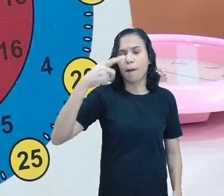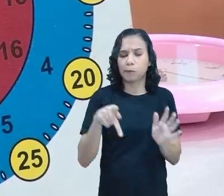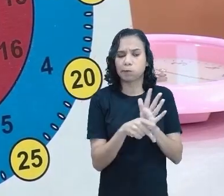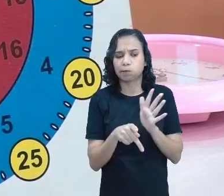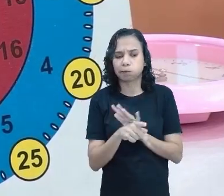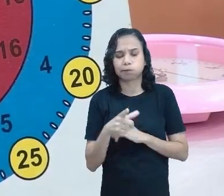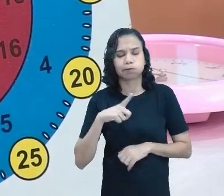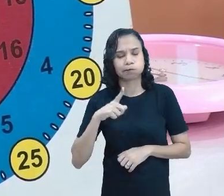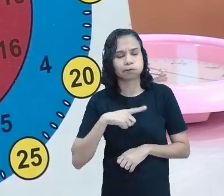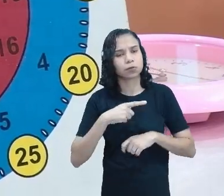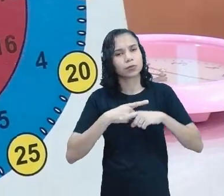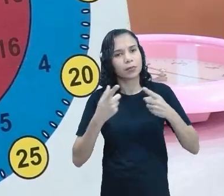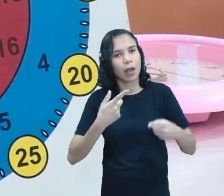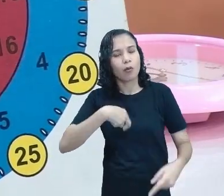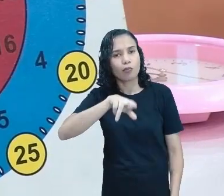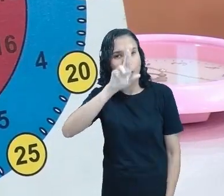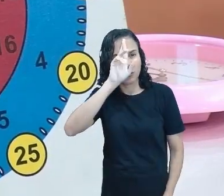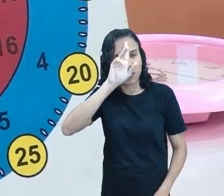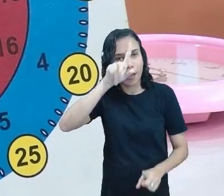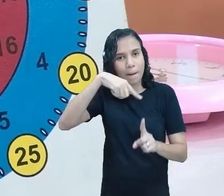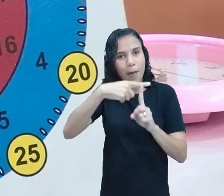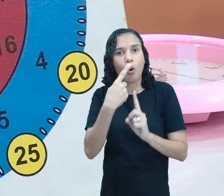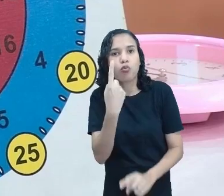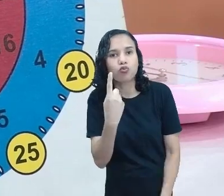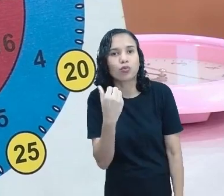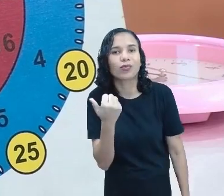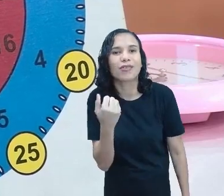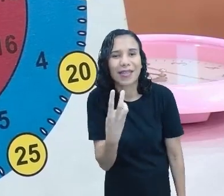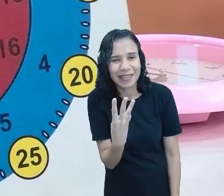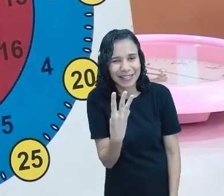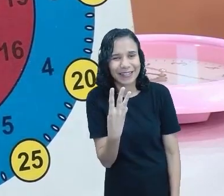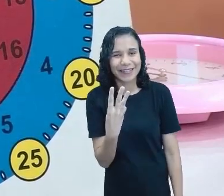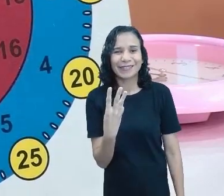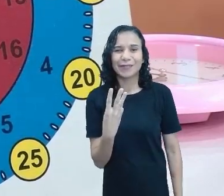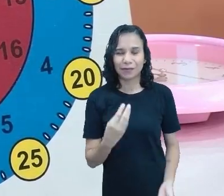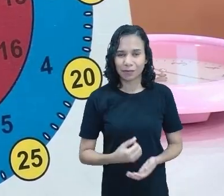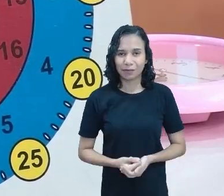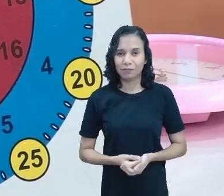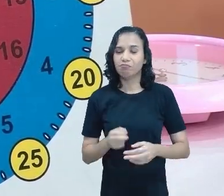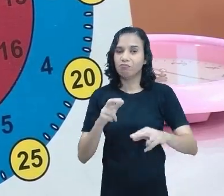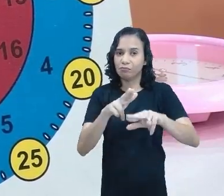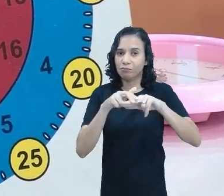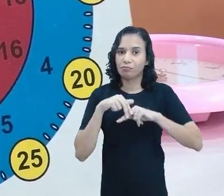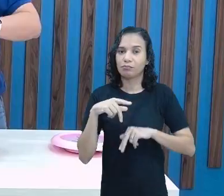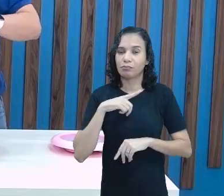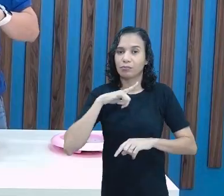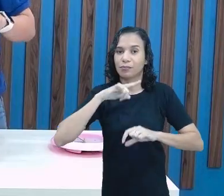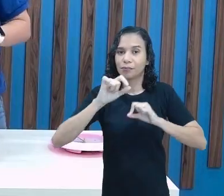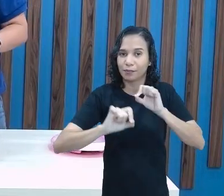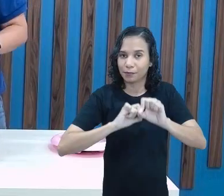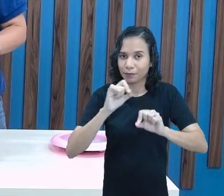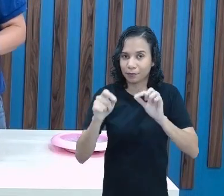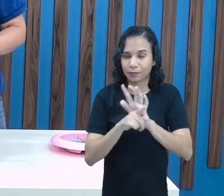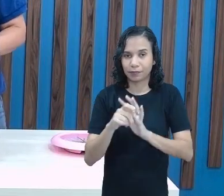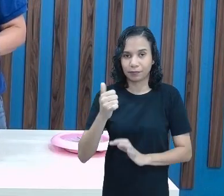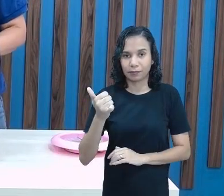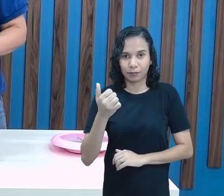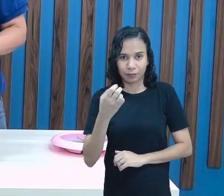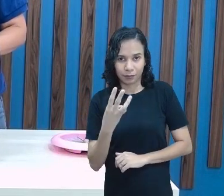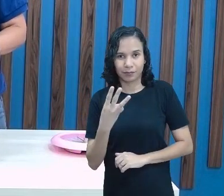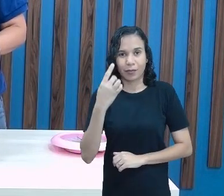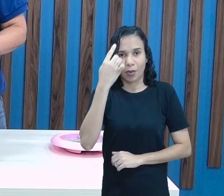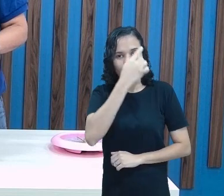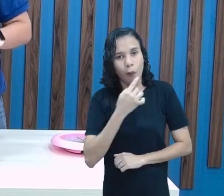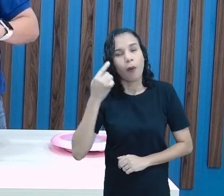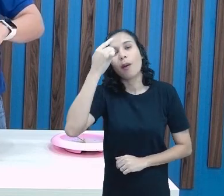mais 1h. Então, 12 mais 1, 13. Por isso que eu tenho aqui, ó, 13 horas